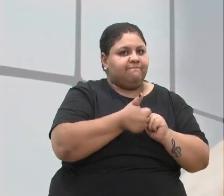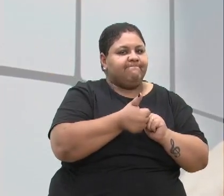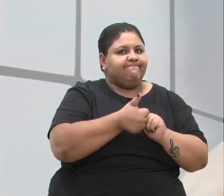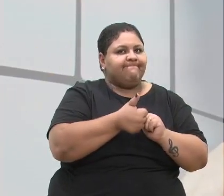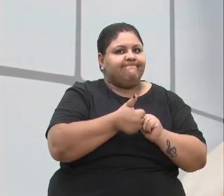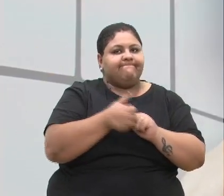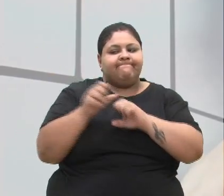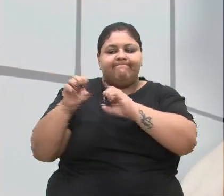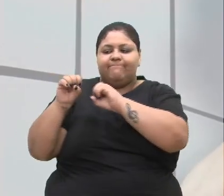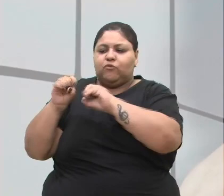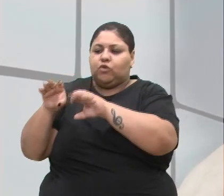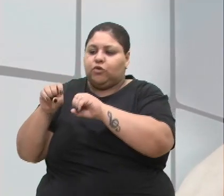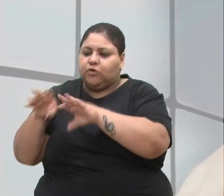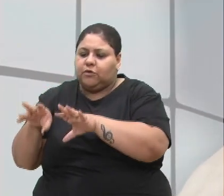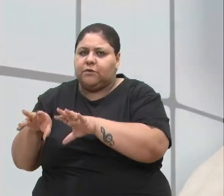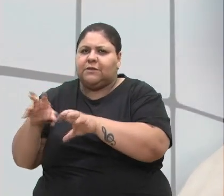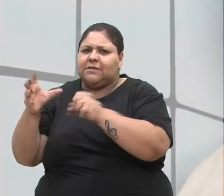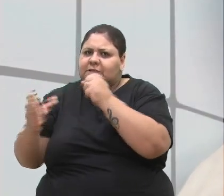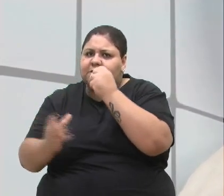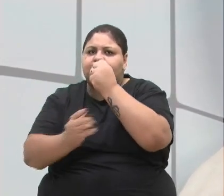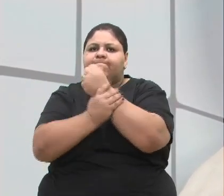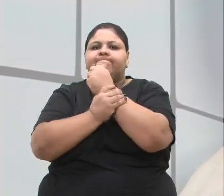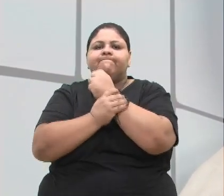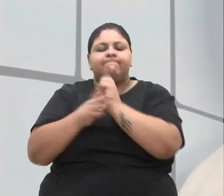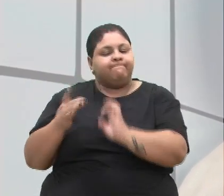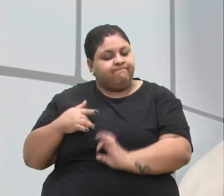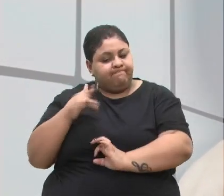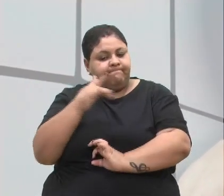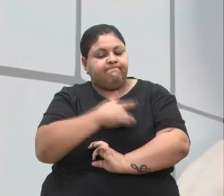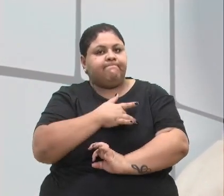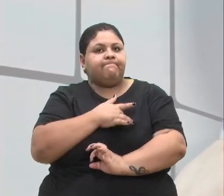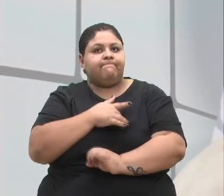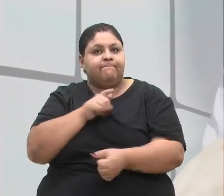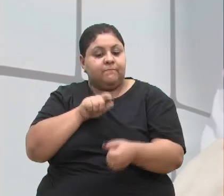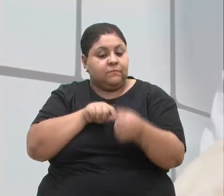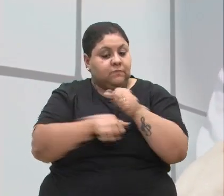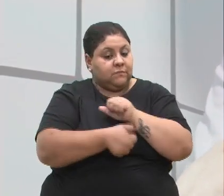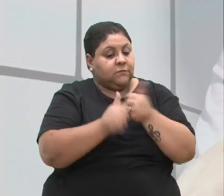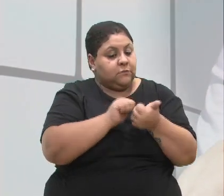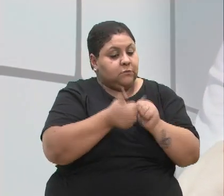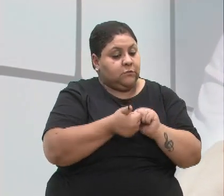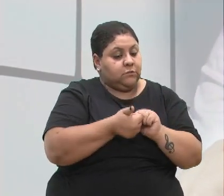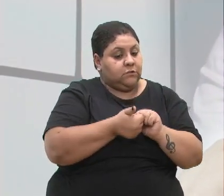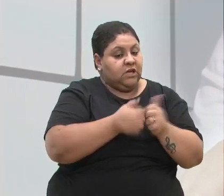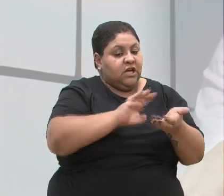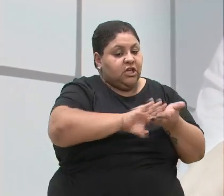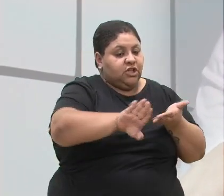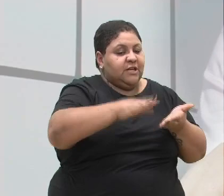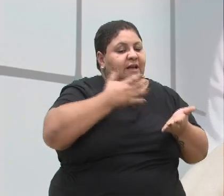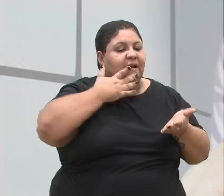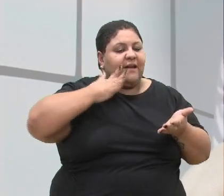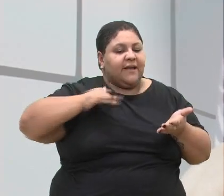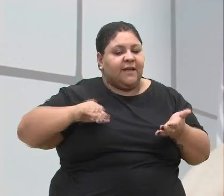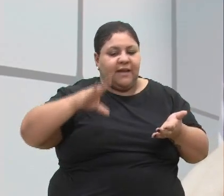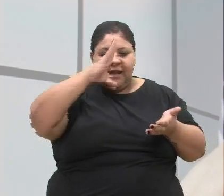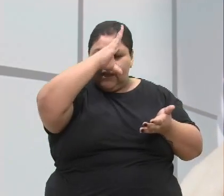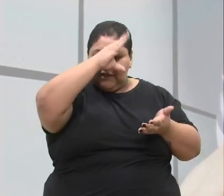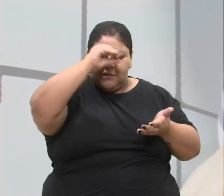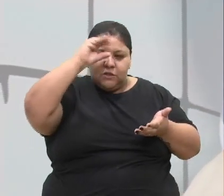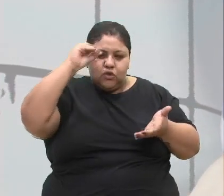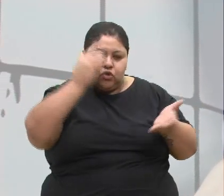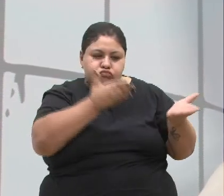É educação, é segurança, é saúde. Investir no esporte, nós vamos tirar aquela criança, aquele adolescente, aquele